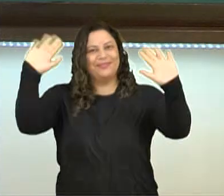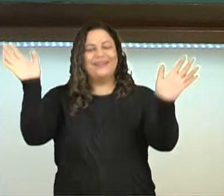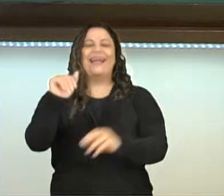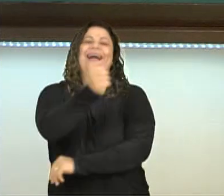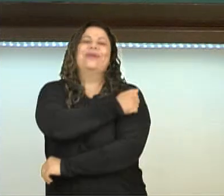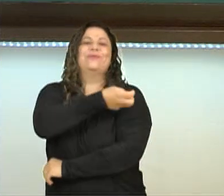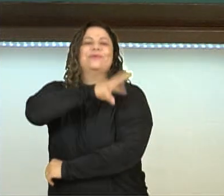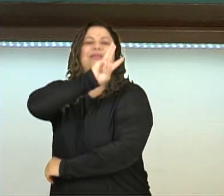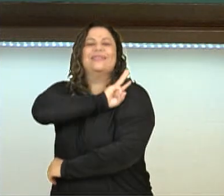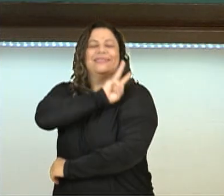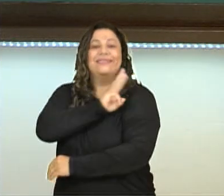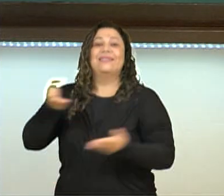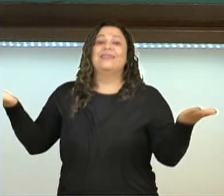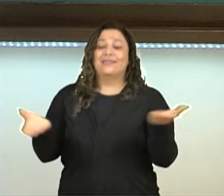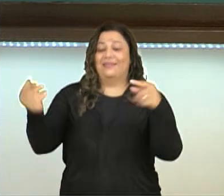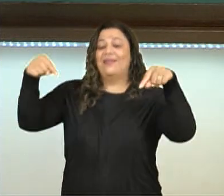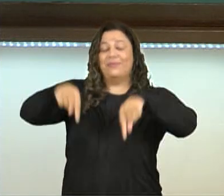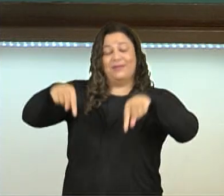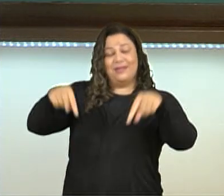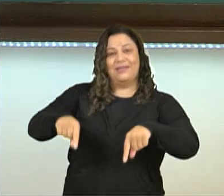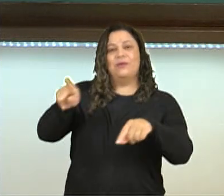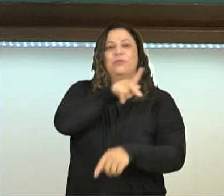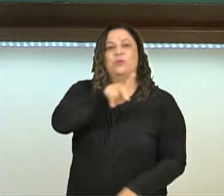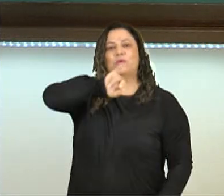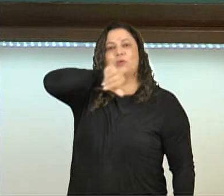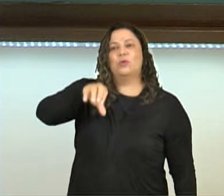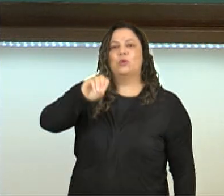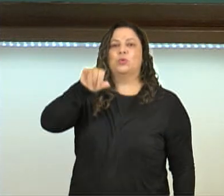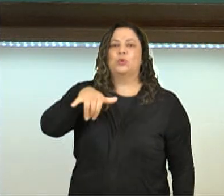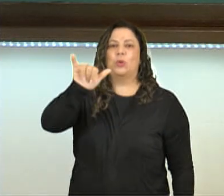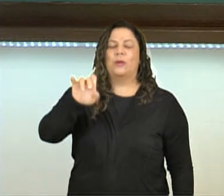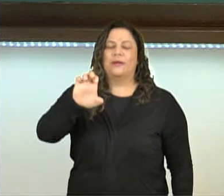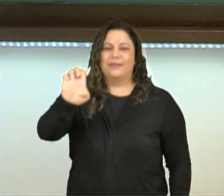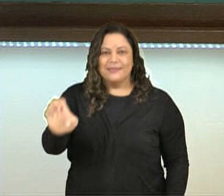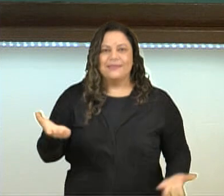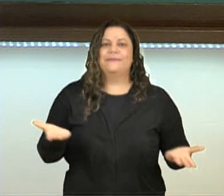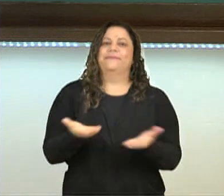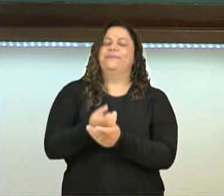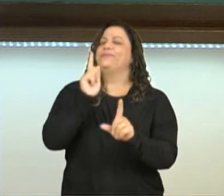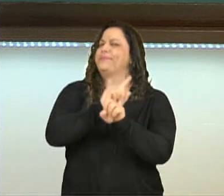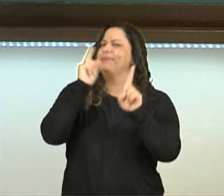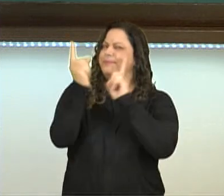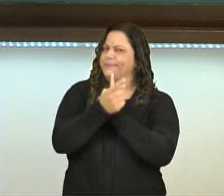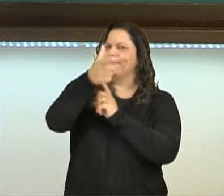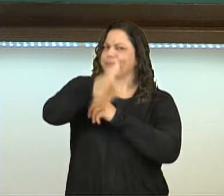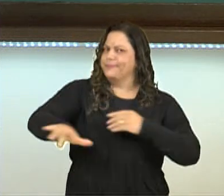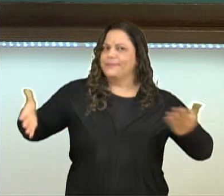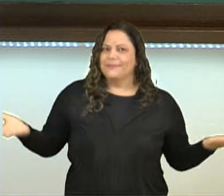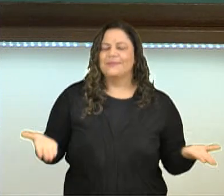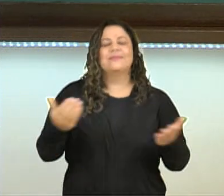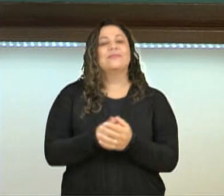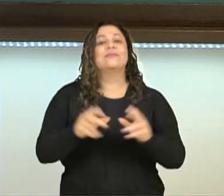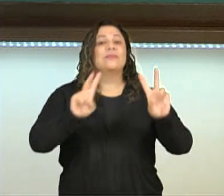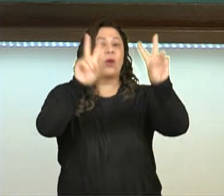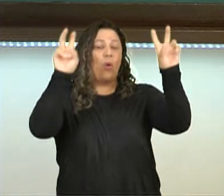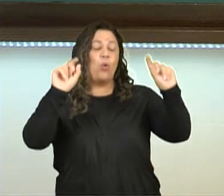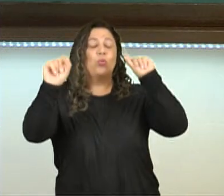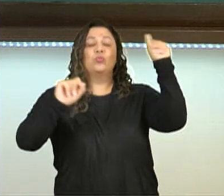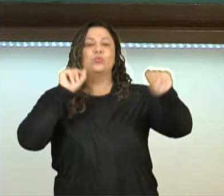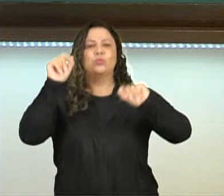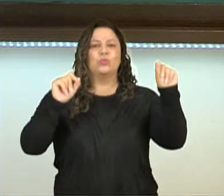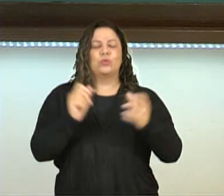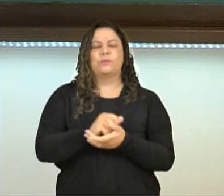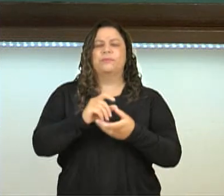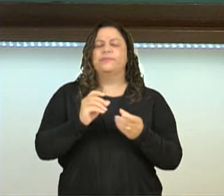Olá, estudantes da terceira série, estamos aqui, meu nome é a professora Joyce, para mais um encontro em Geografia. Hoje vamos falar sobre a dinâmica